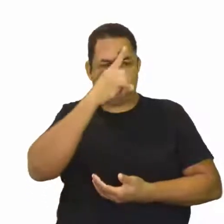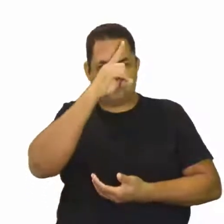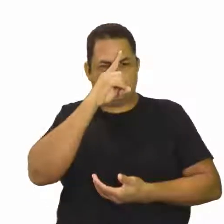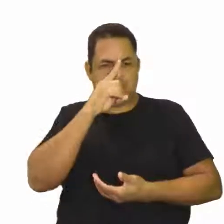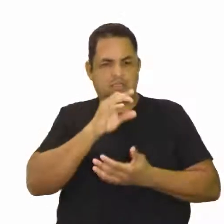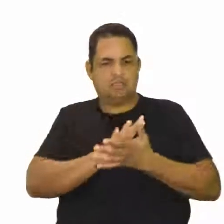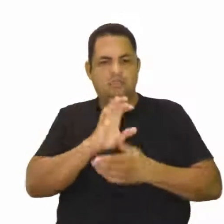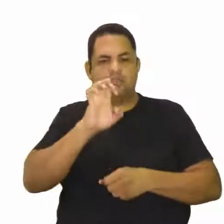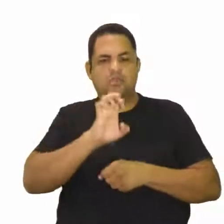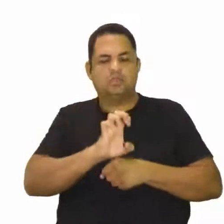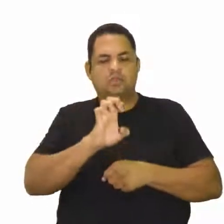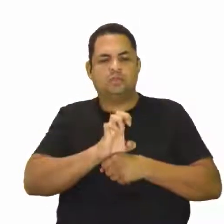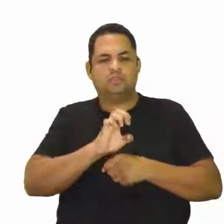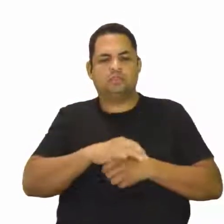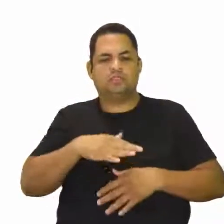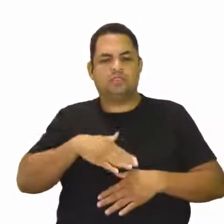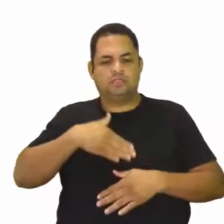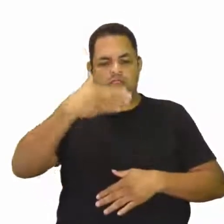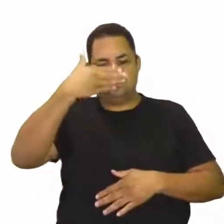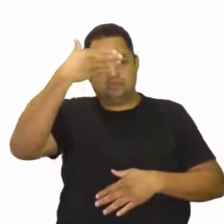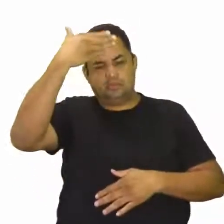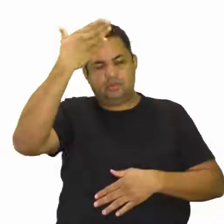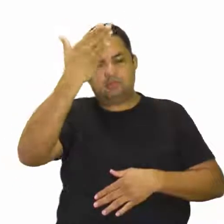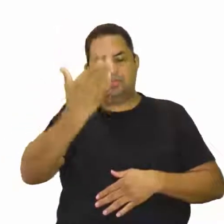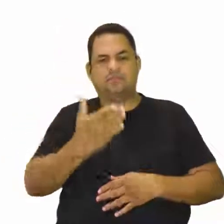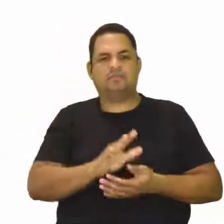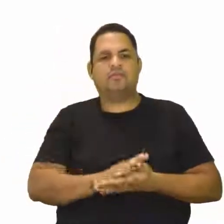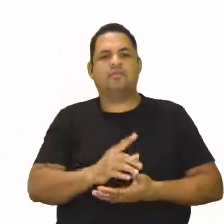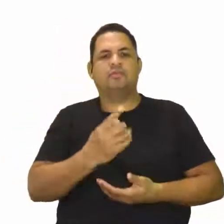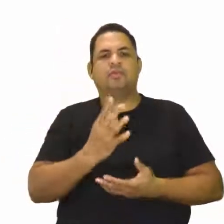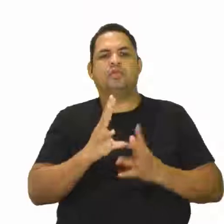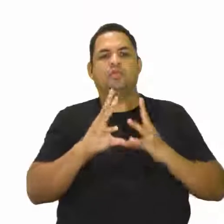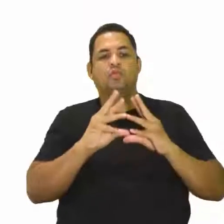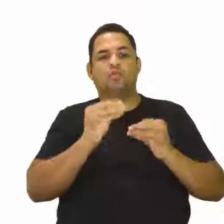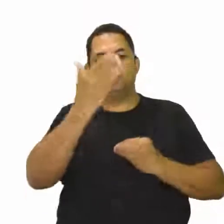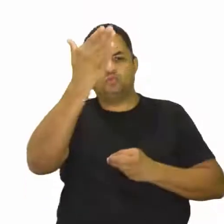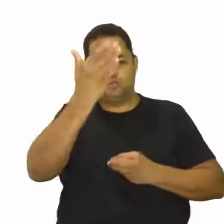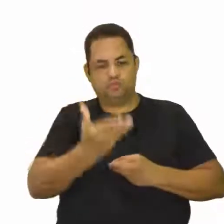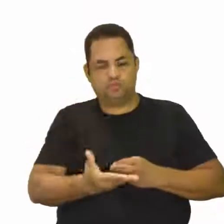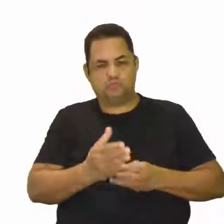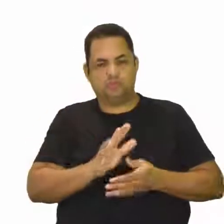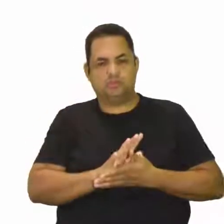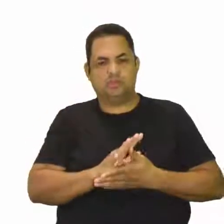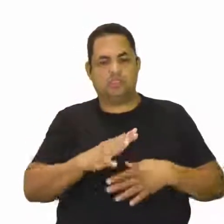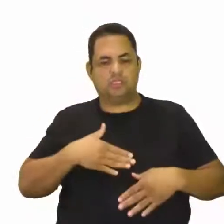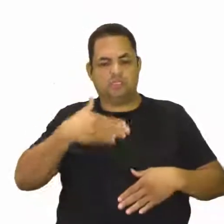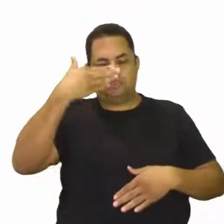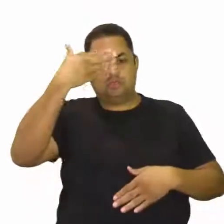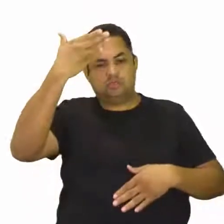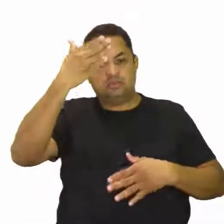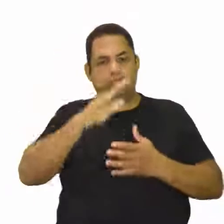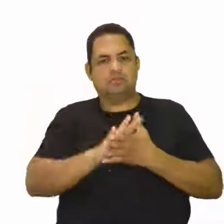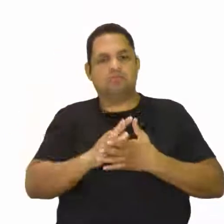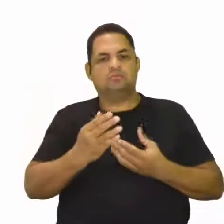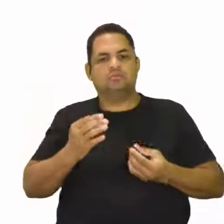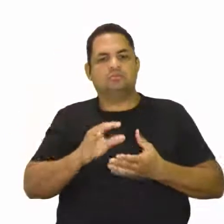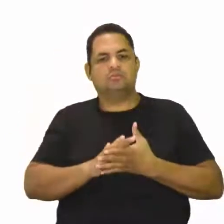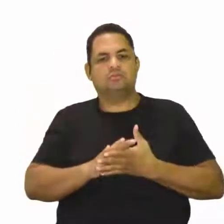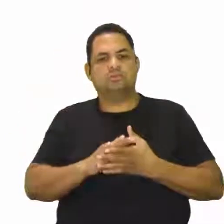árabe. Mas eu quero lembrar vocês que tudo aqui era o Estado árabe. E os judeus chegaram para